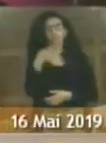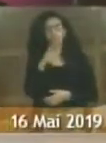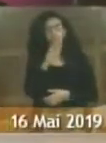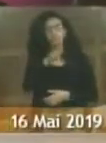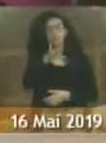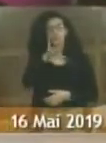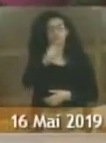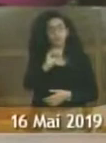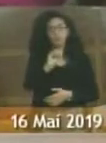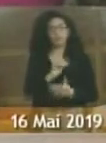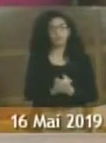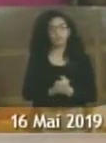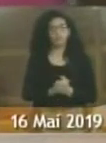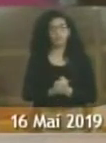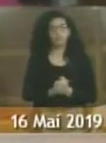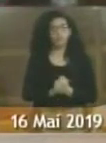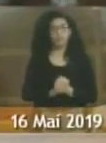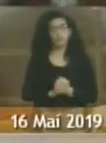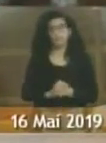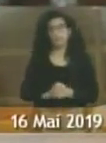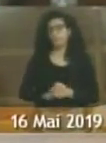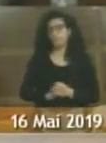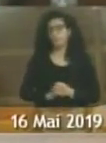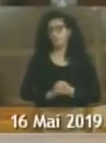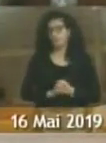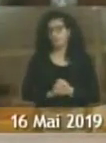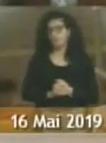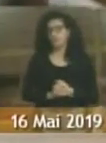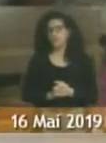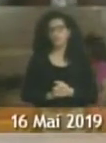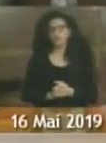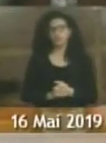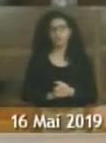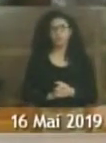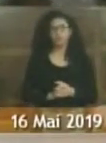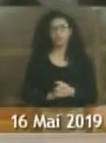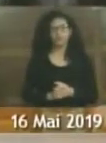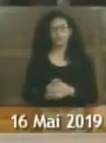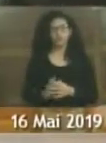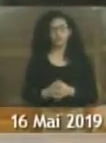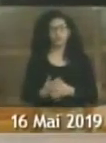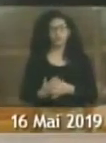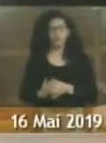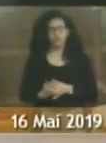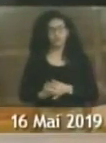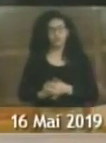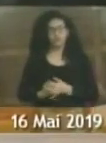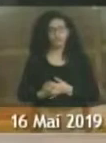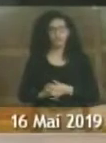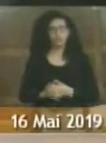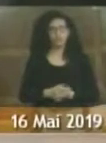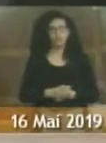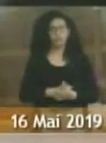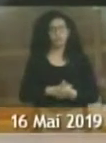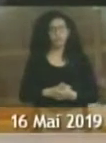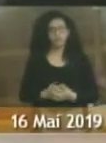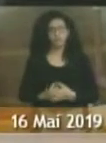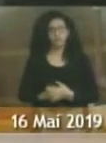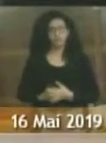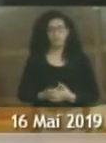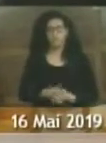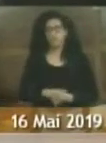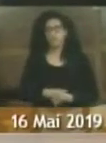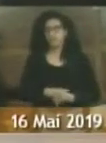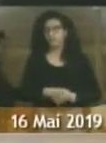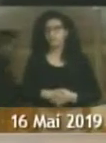14 de maio de 2019. Aos 14 dias de maio do ano de 2019, no plenário Presidente Benedito